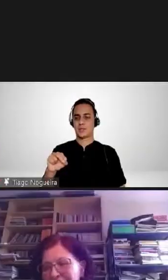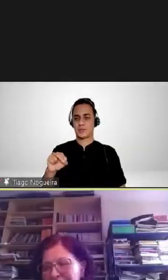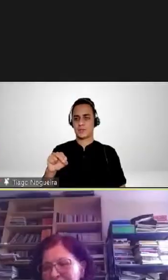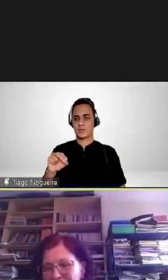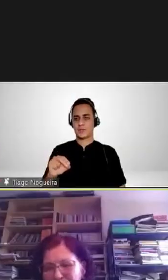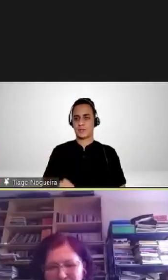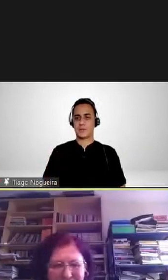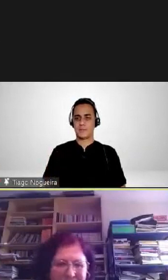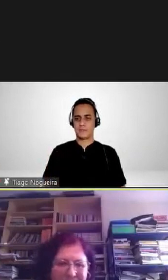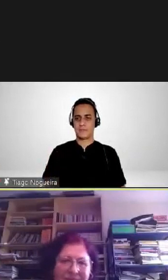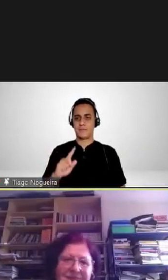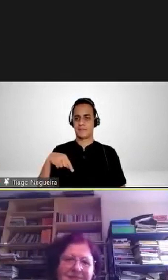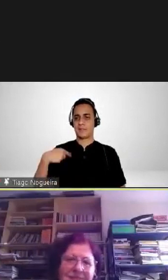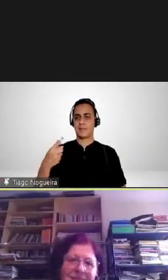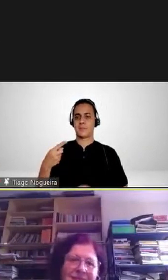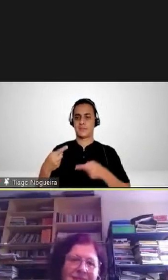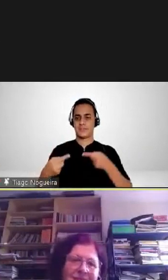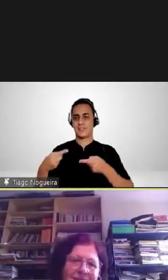até o debate.